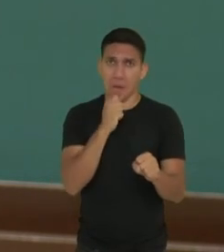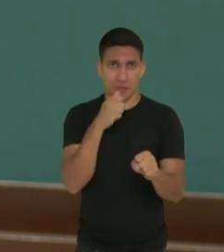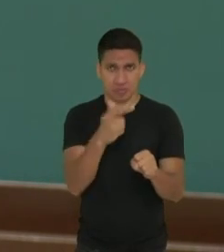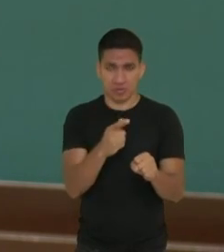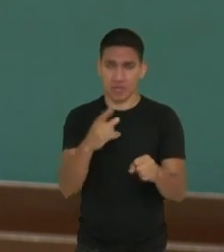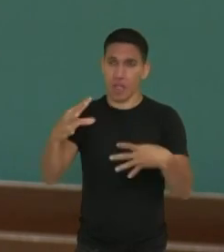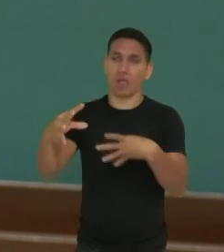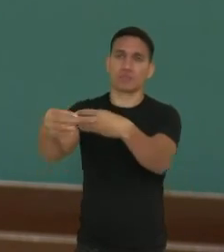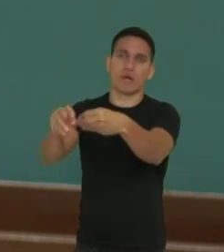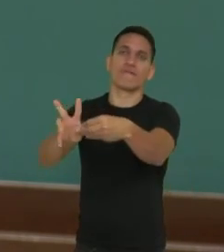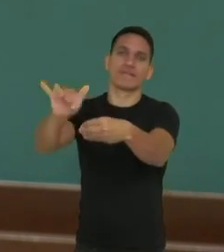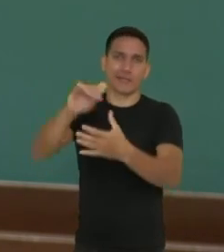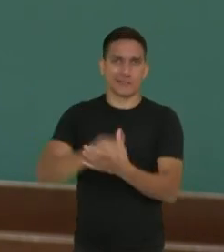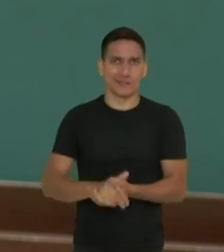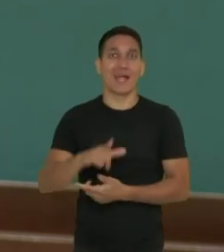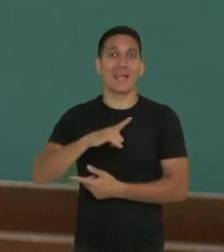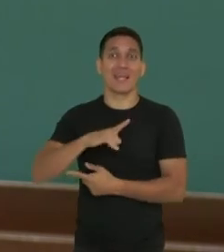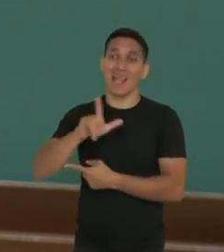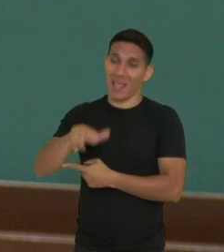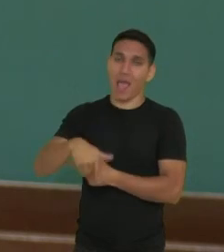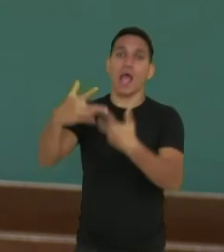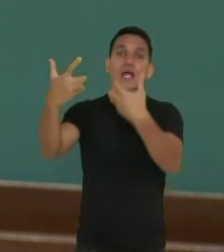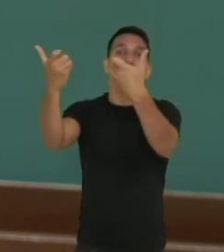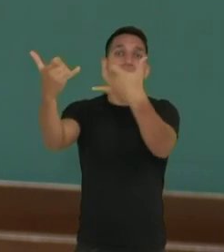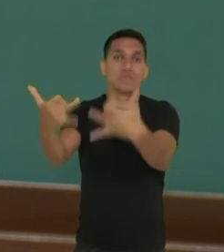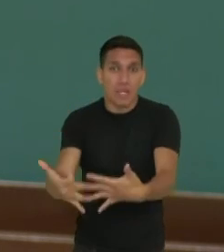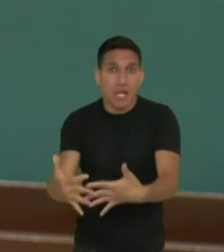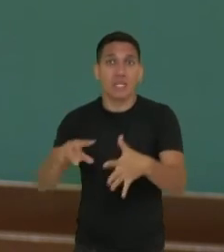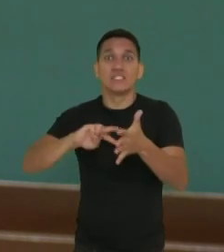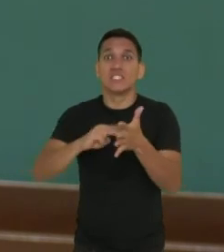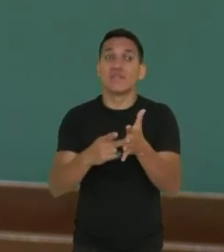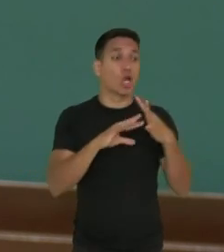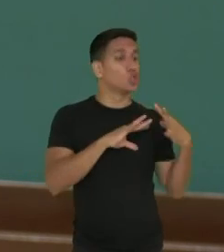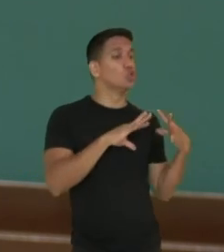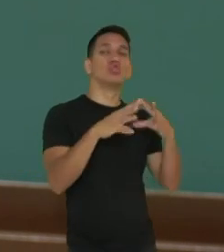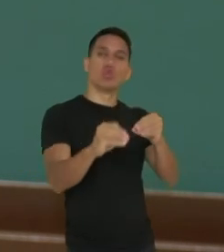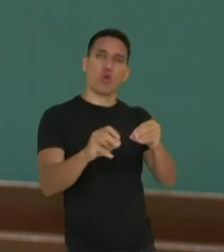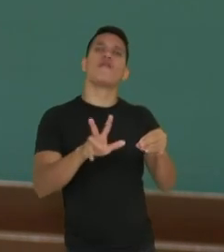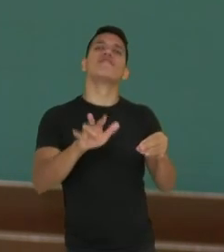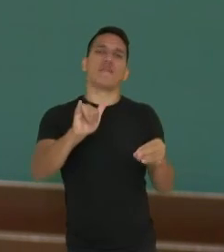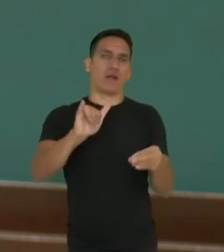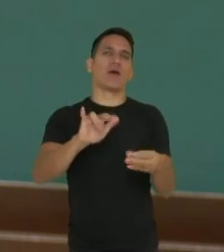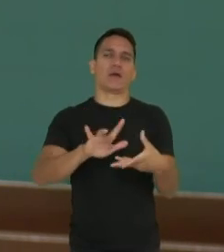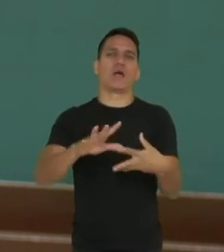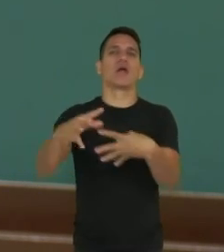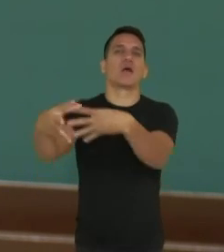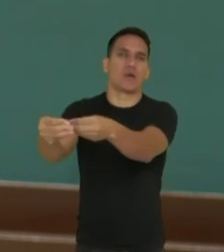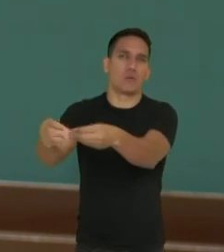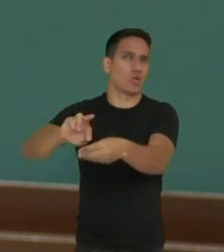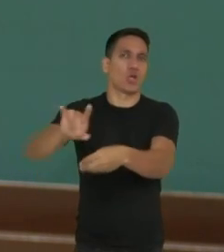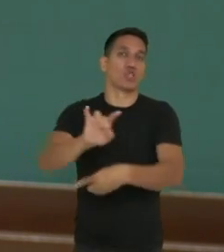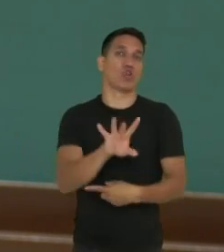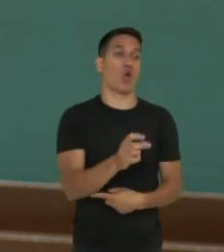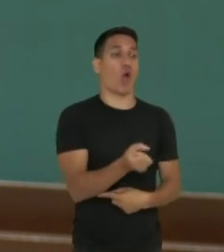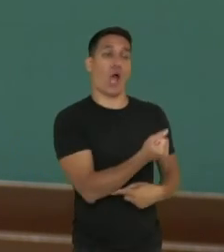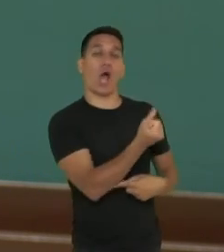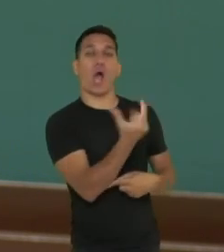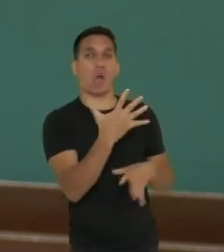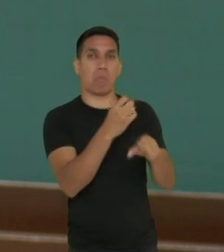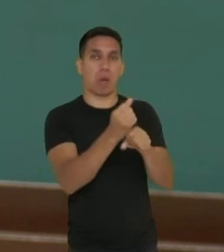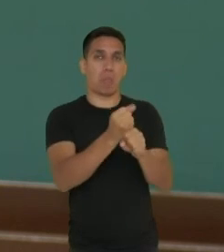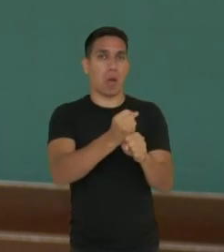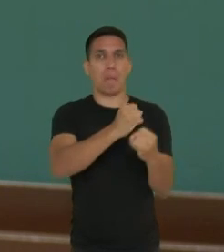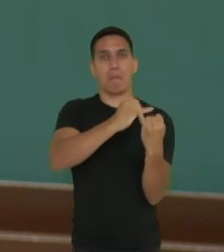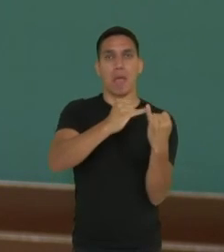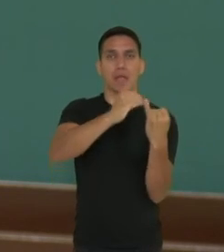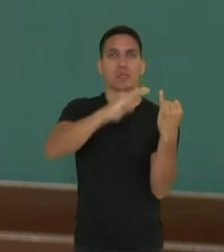Nós temos uma explicativa, ou seja, todos farão a recuperação, não somente os que ficaram abaixo da média. Ou seja,